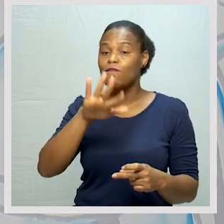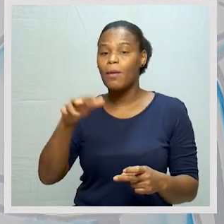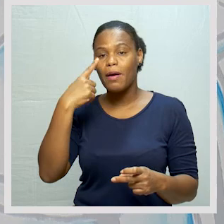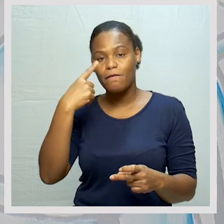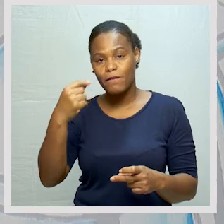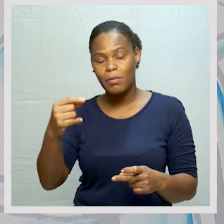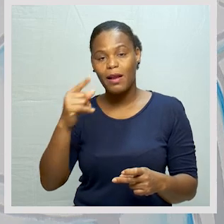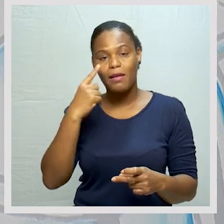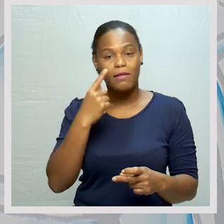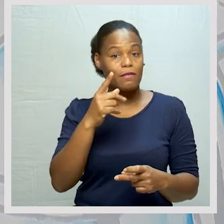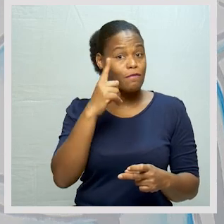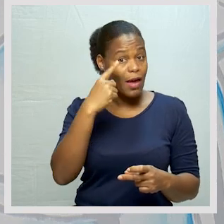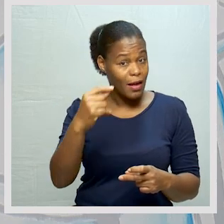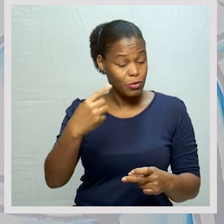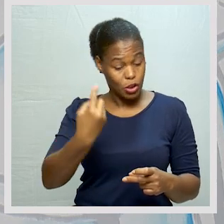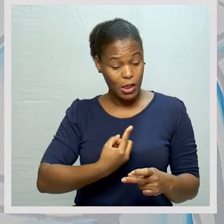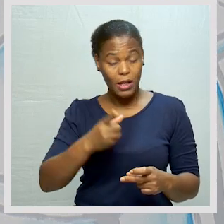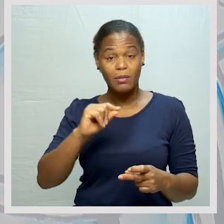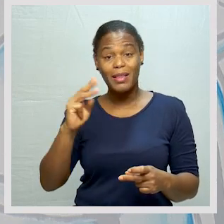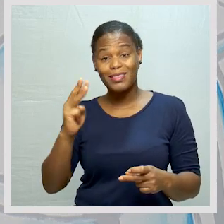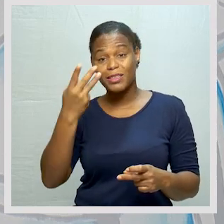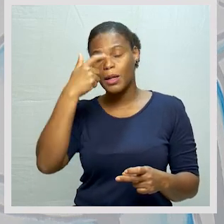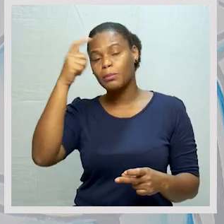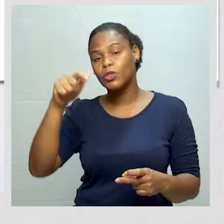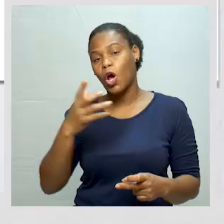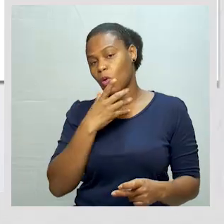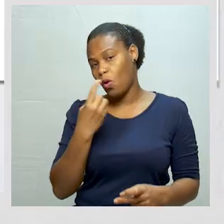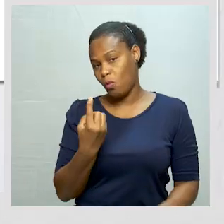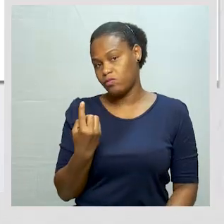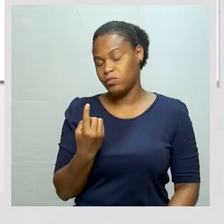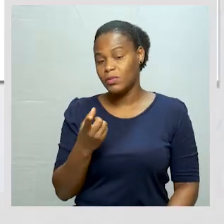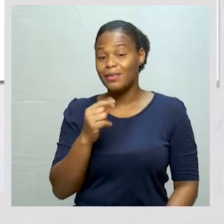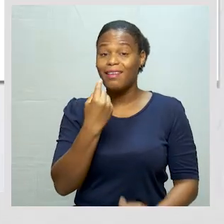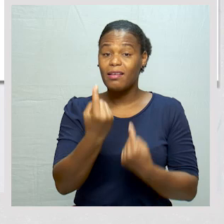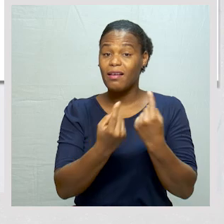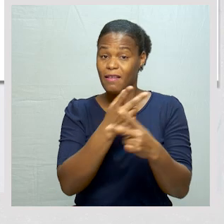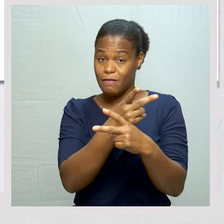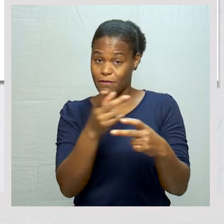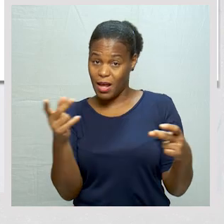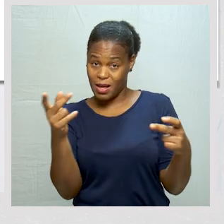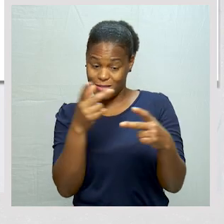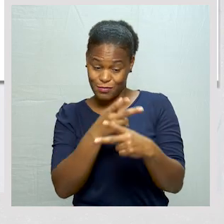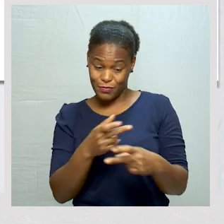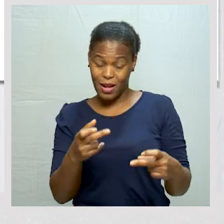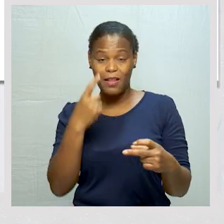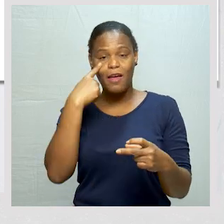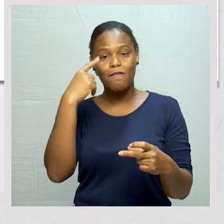ser, também na terceira pessoa do singular. Então, em cada frase temos aqui um